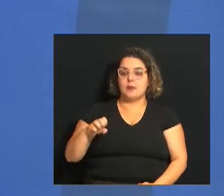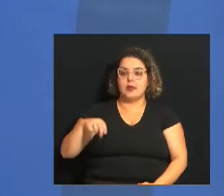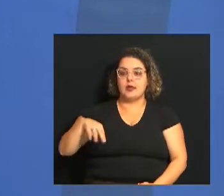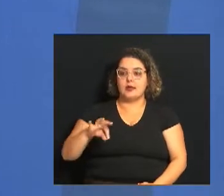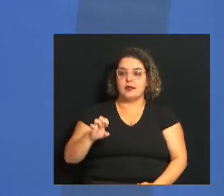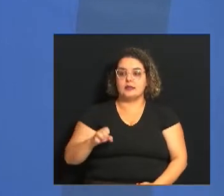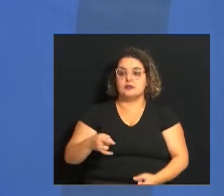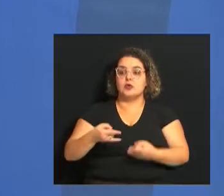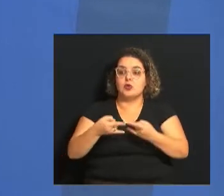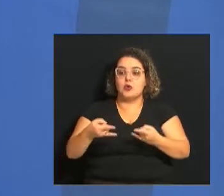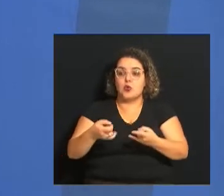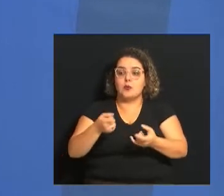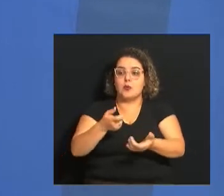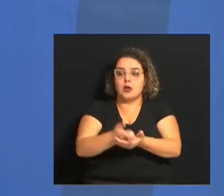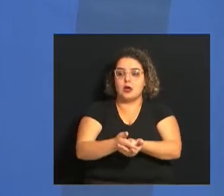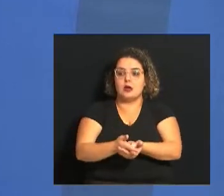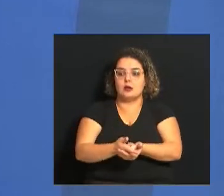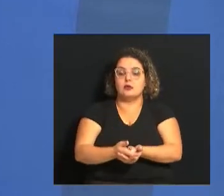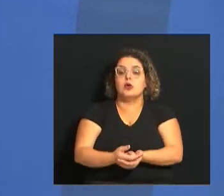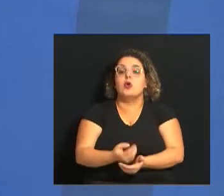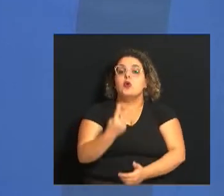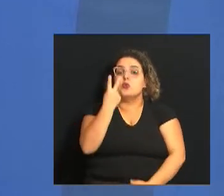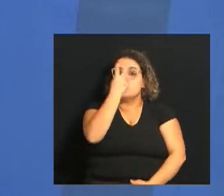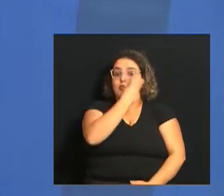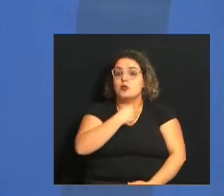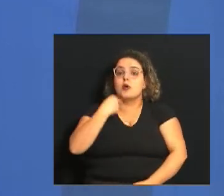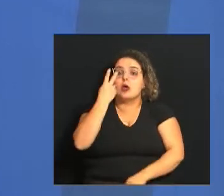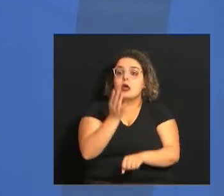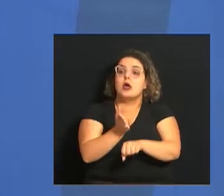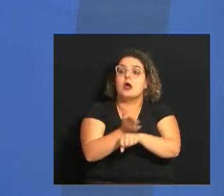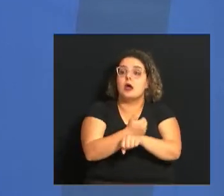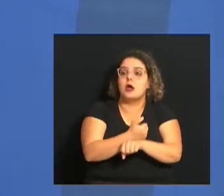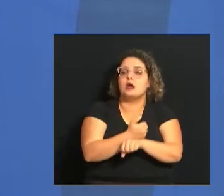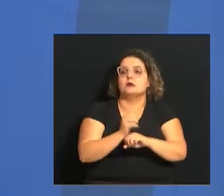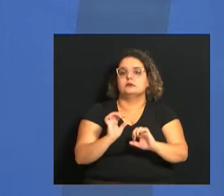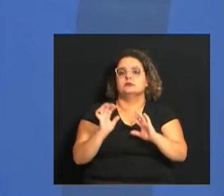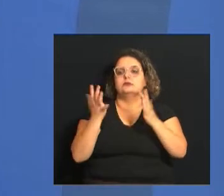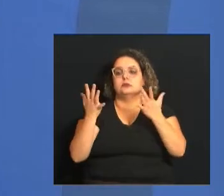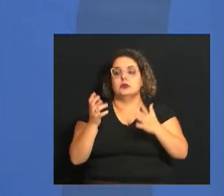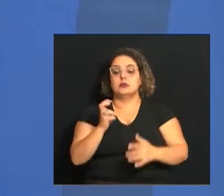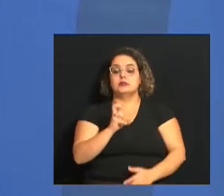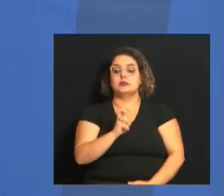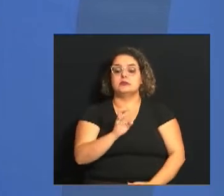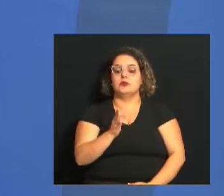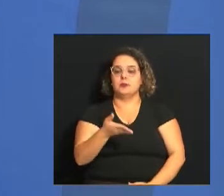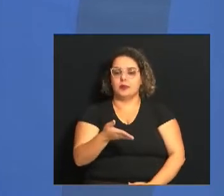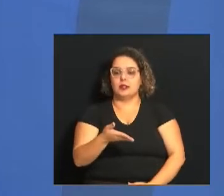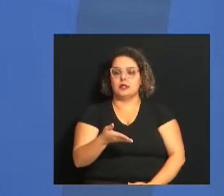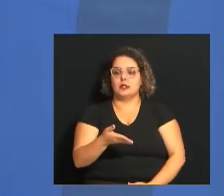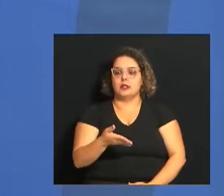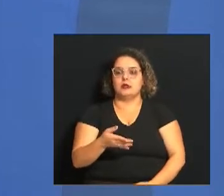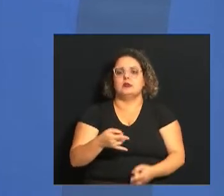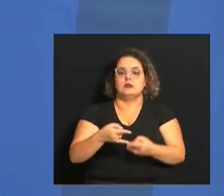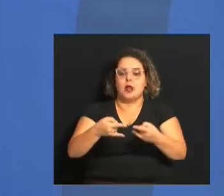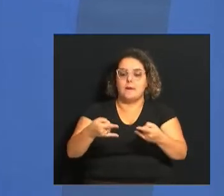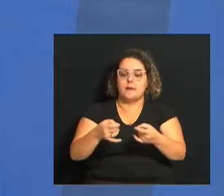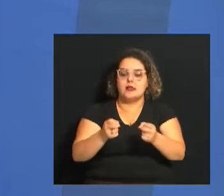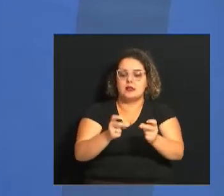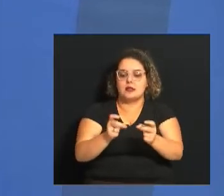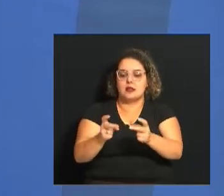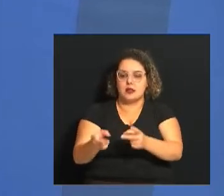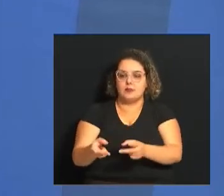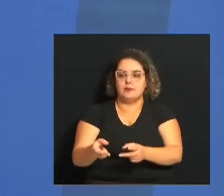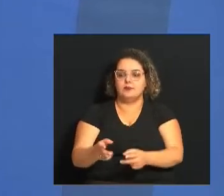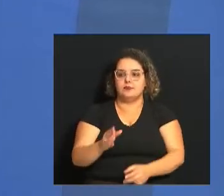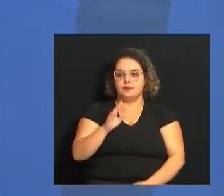estarão disponíveis 2 horas antes do evento, ou seja, a partir de 5h30 da tarde, lá na bilheteria do teatro mesmo. A